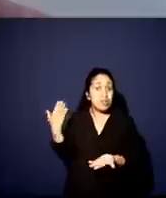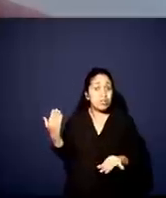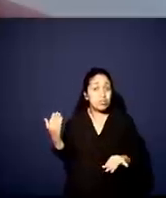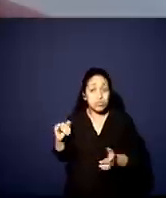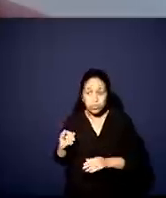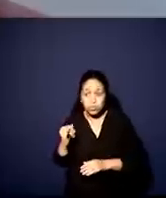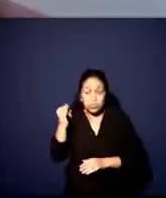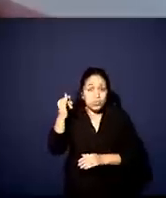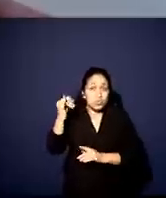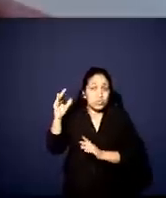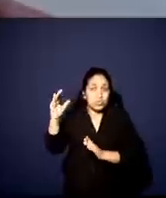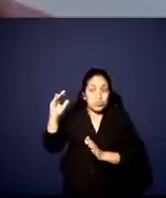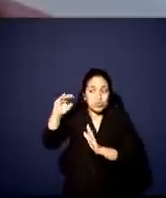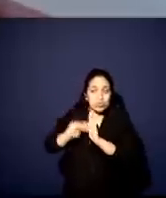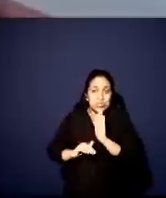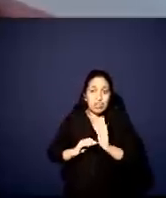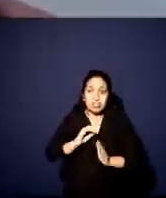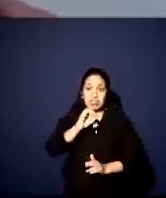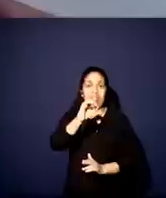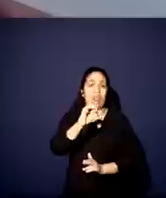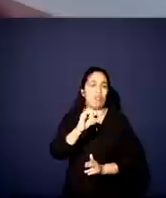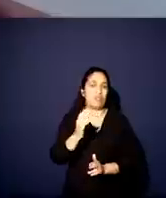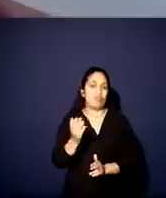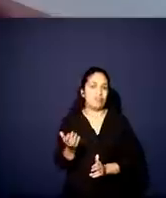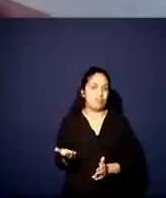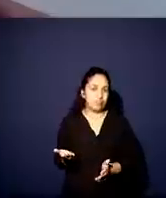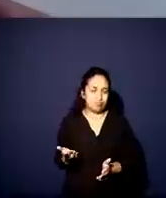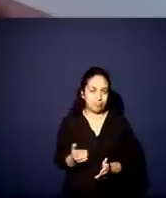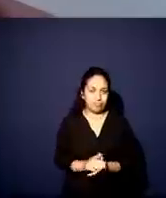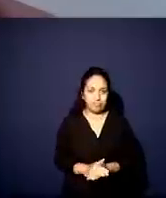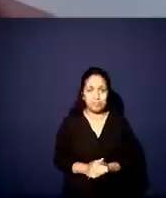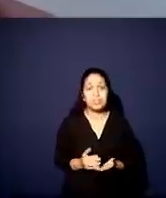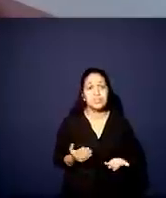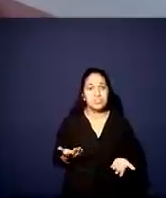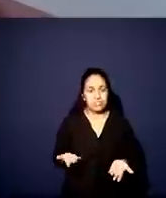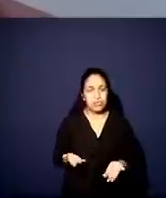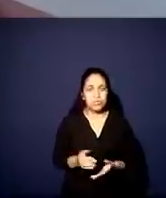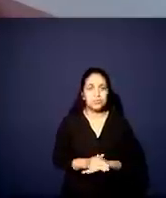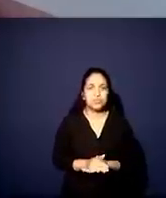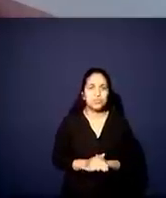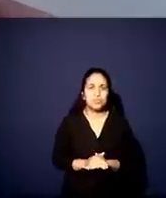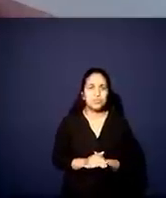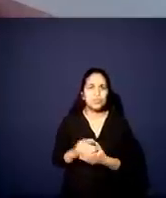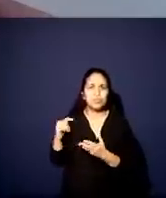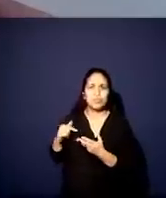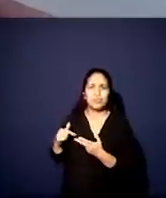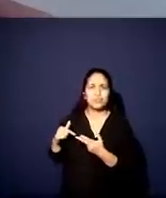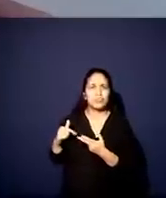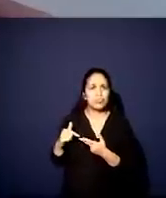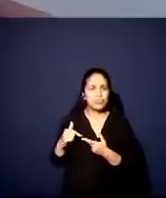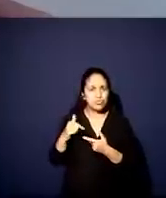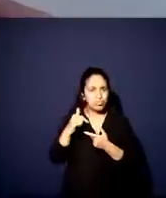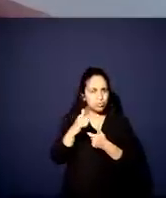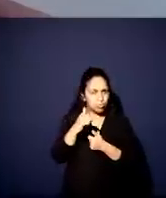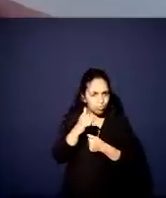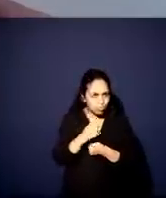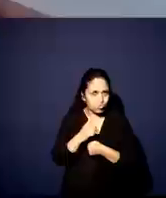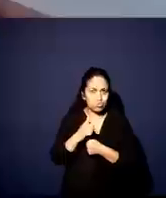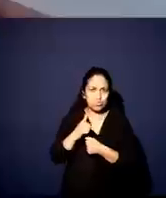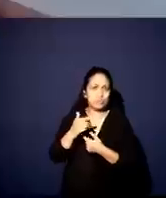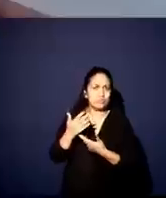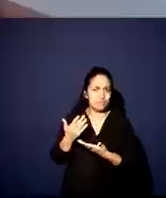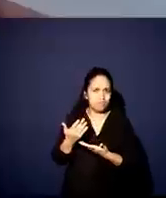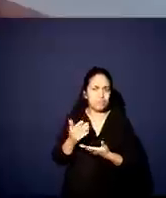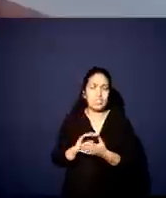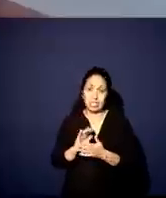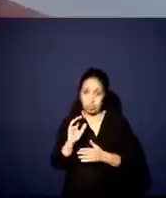zero naquela ocasião. De certa maneira, todo aquele movimento e a pressão que a gente teve no